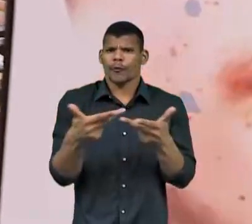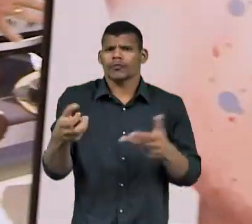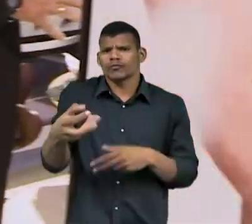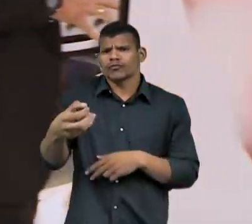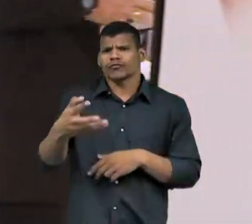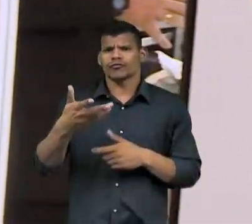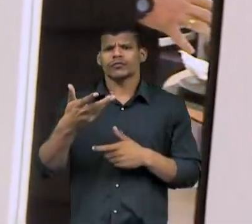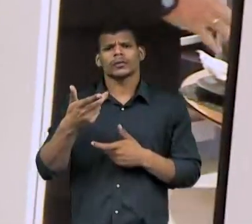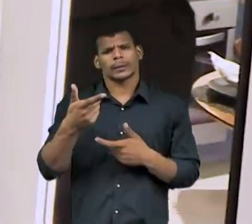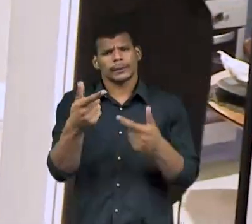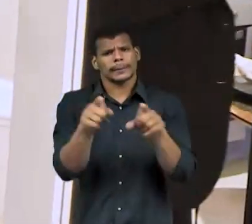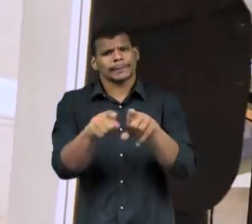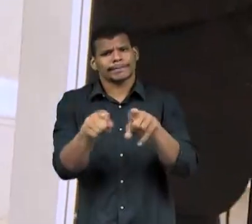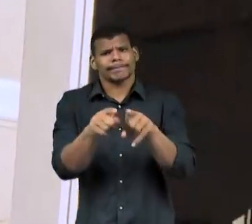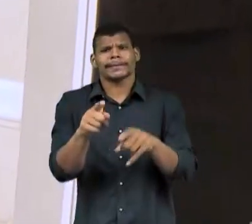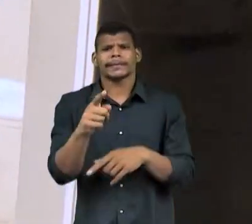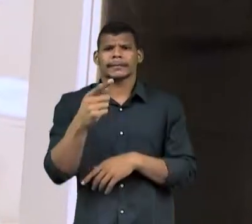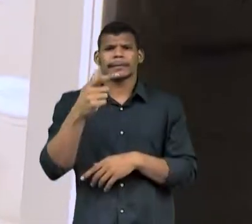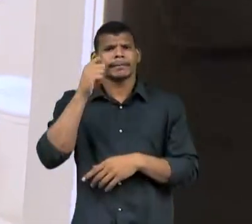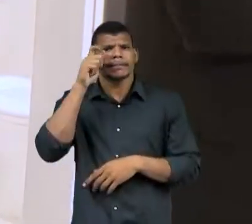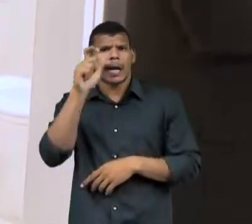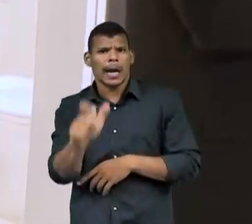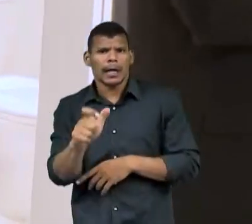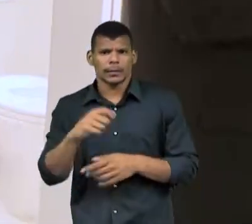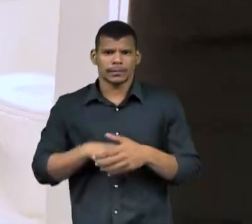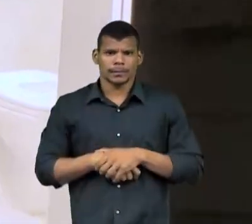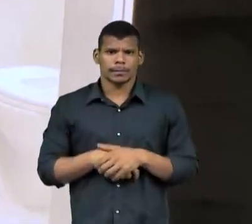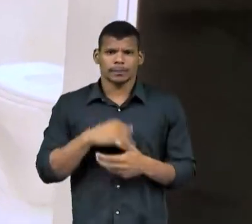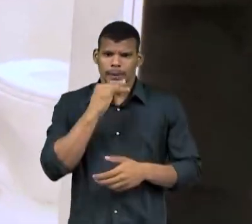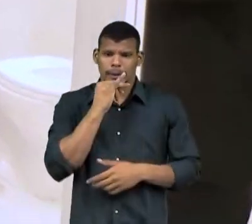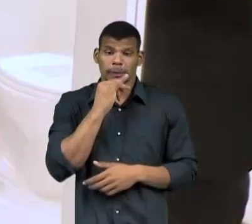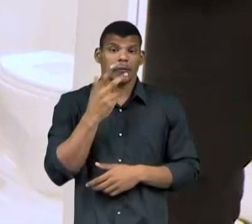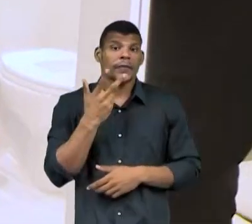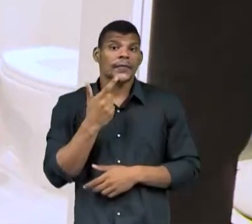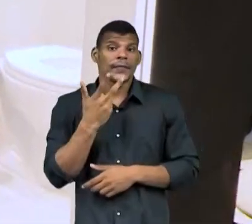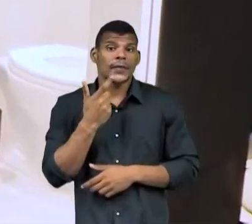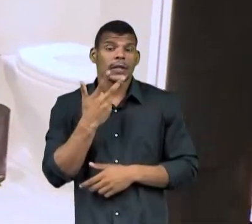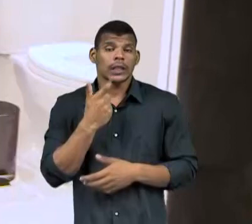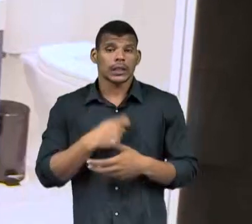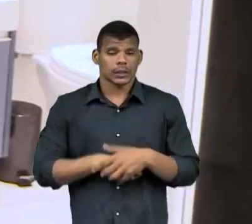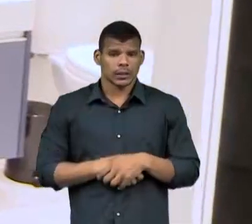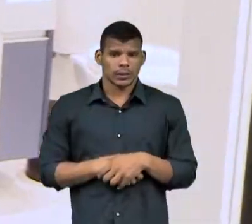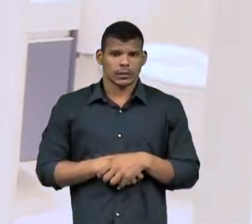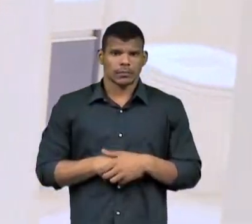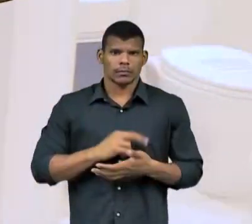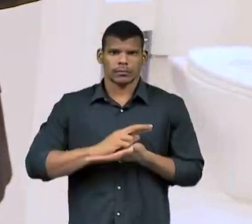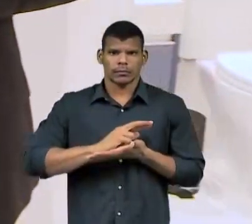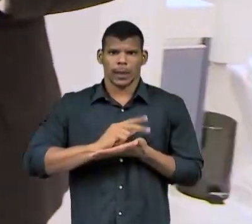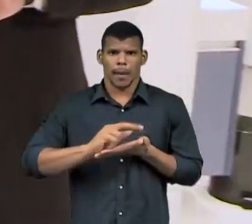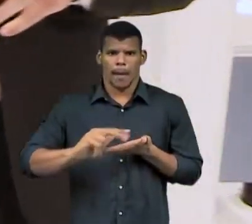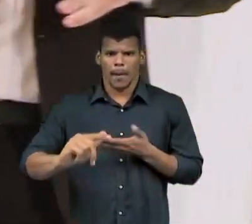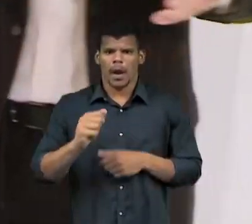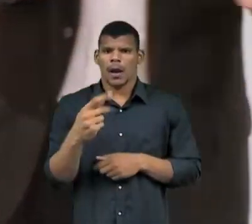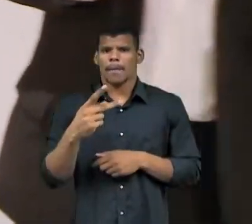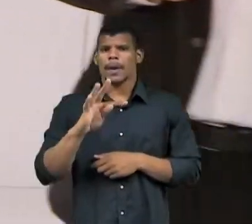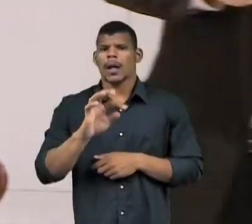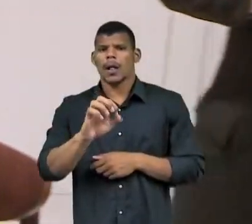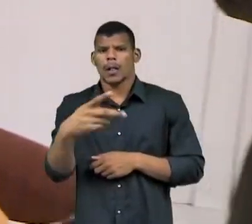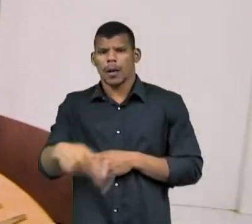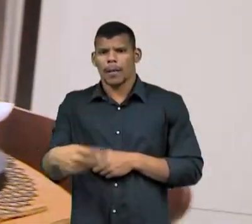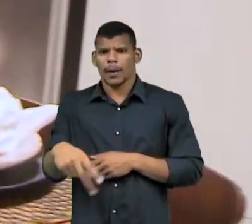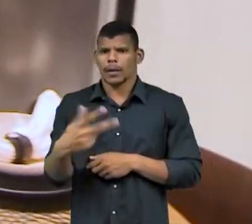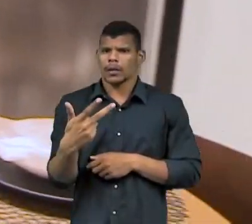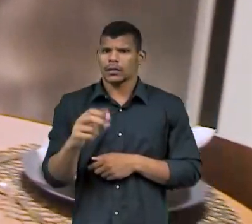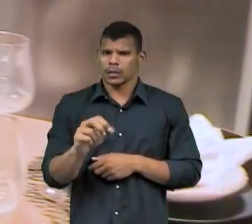muitos investidores. Aqui em Fortaleza, por exemplo, vários empreendimentos com apartamentos como esse, que variam de 30